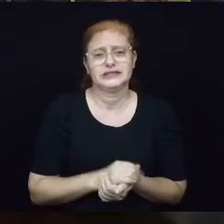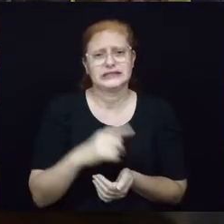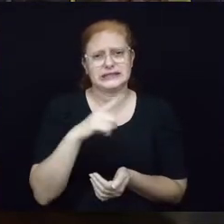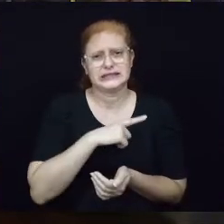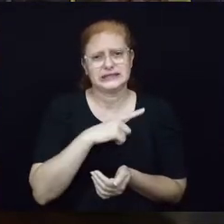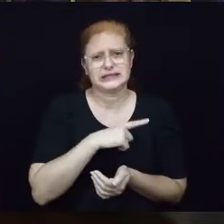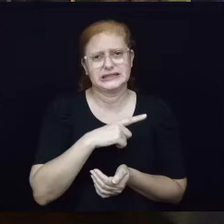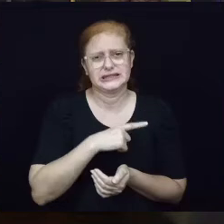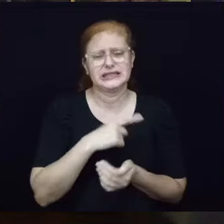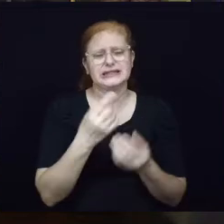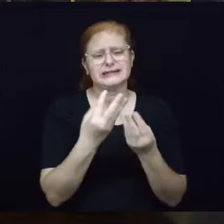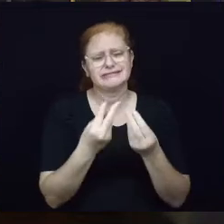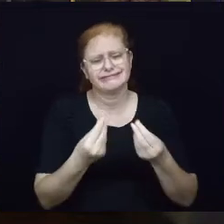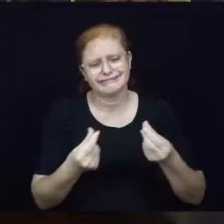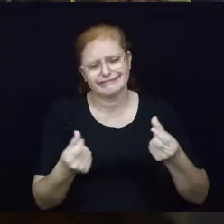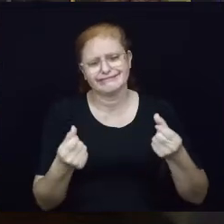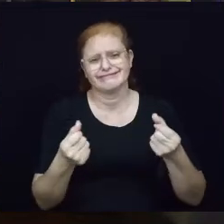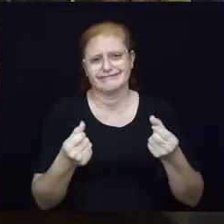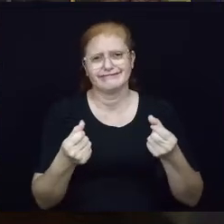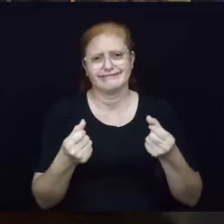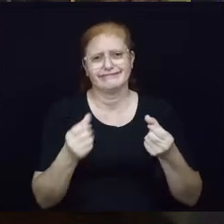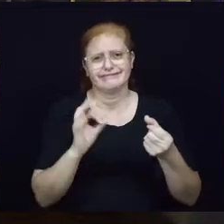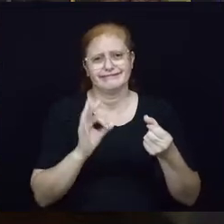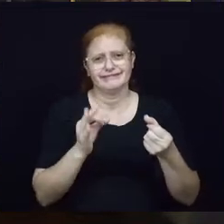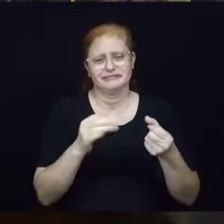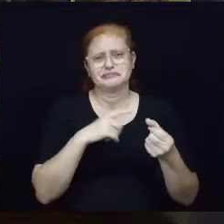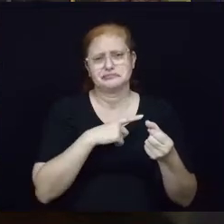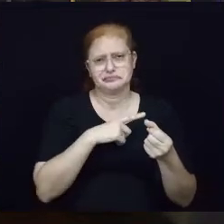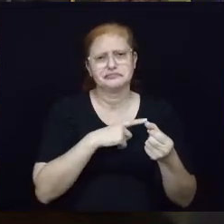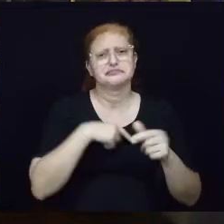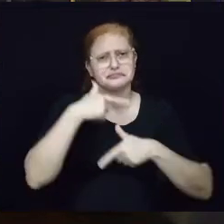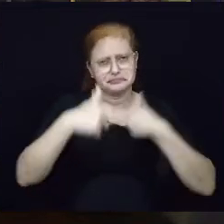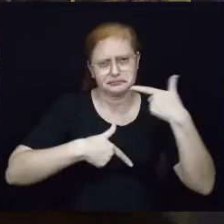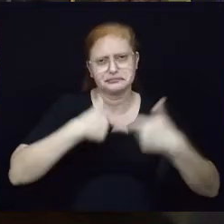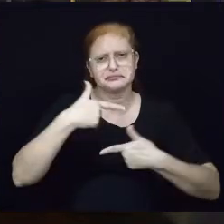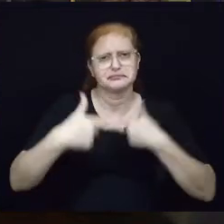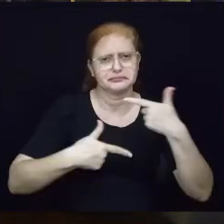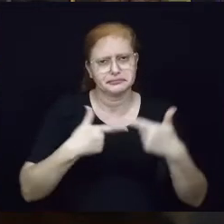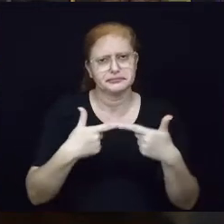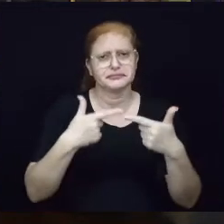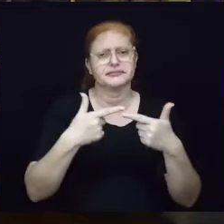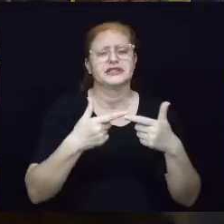ali tem essa delicadeza, né? Tem a delicadeza do trabalho, a delicadeza do espaço.